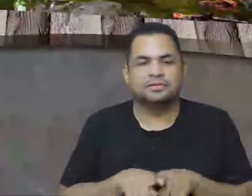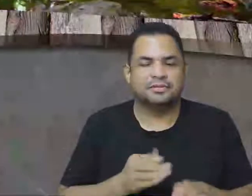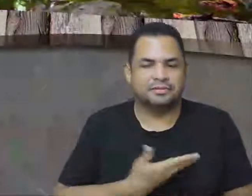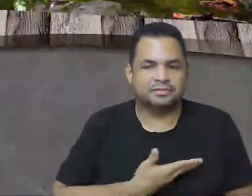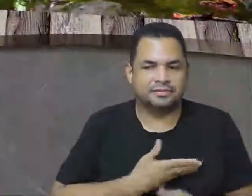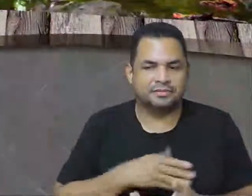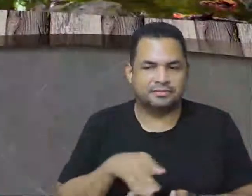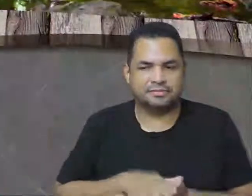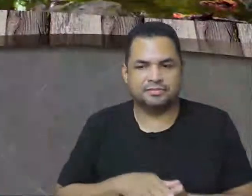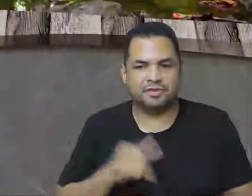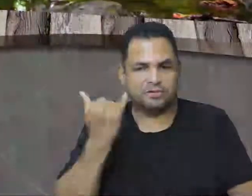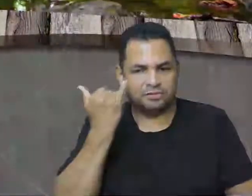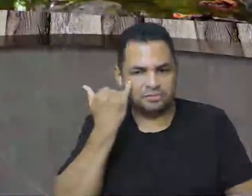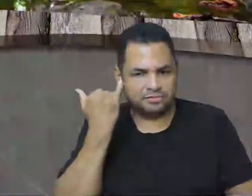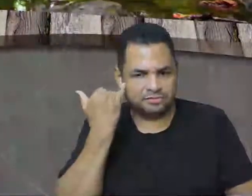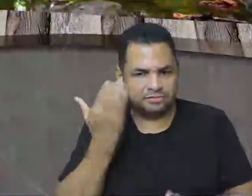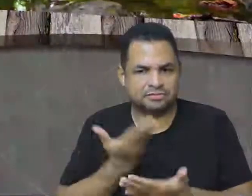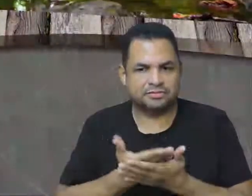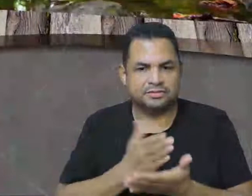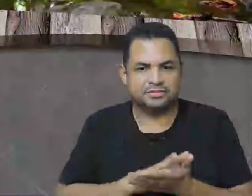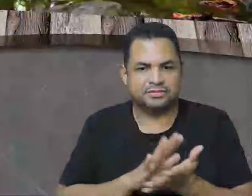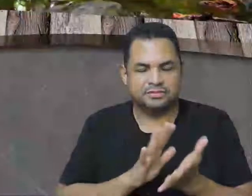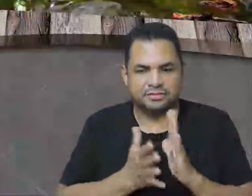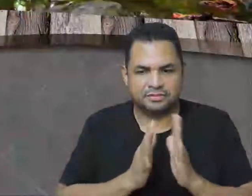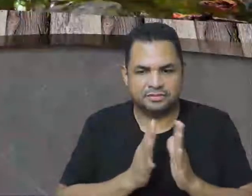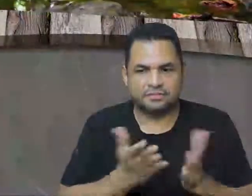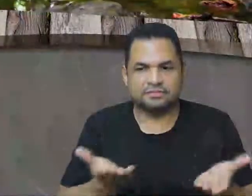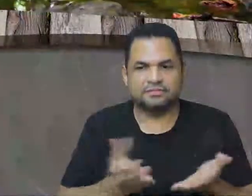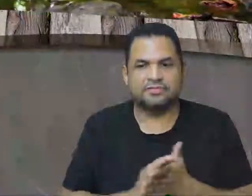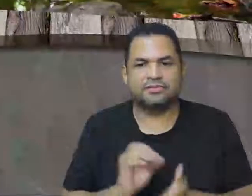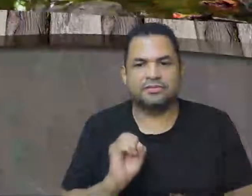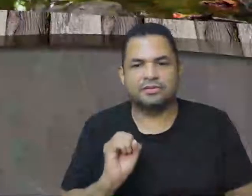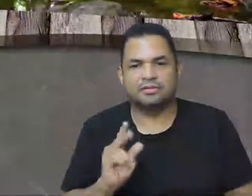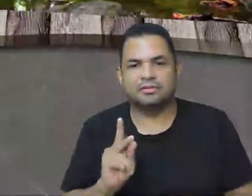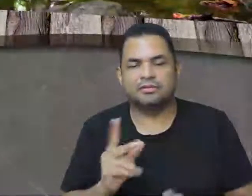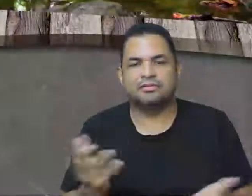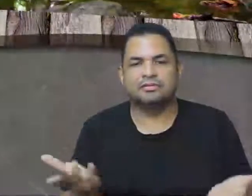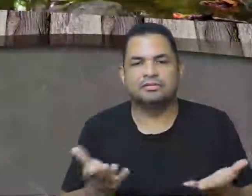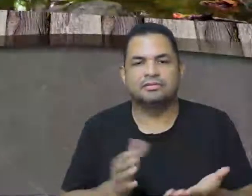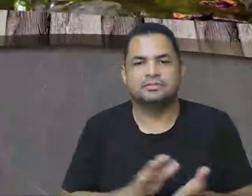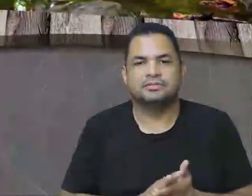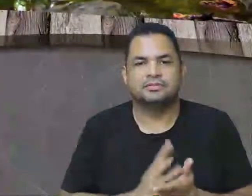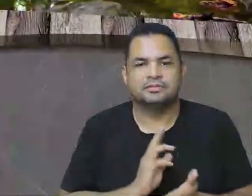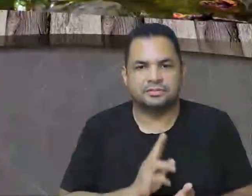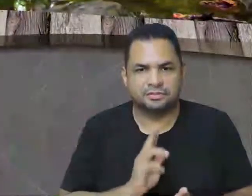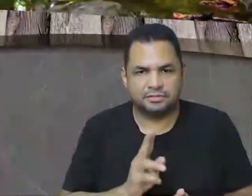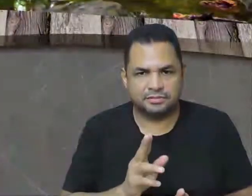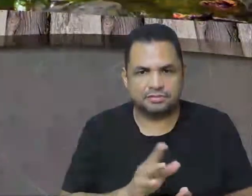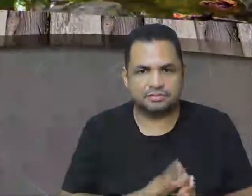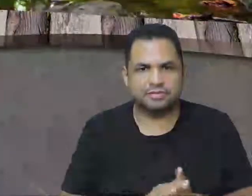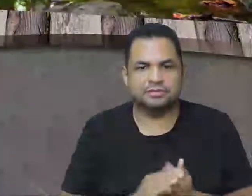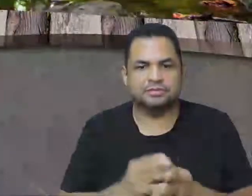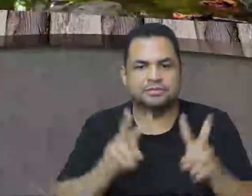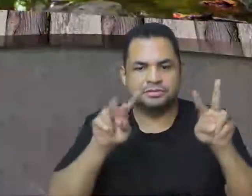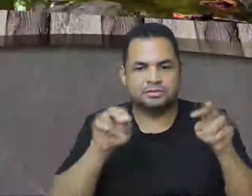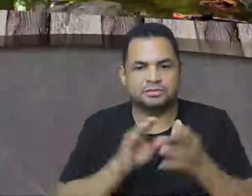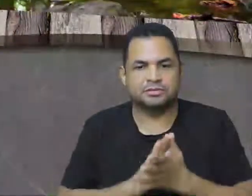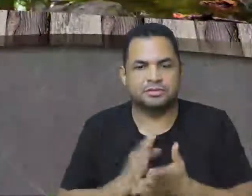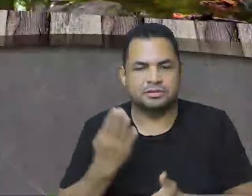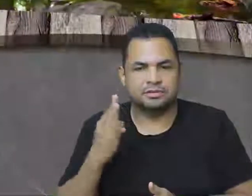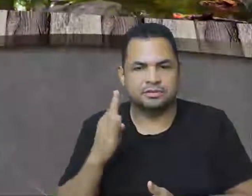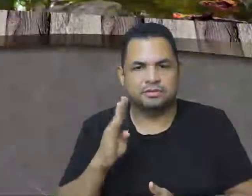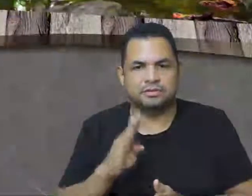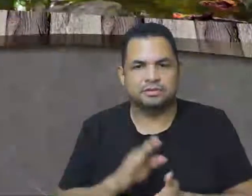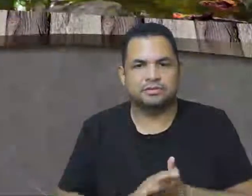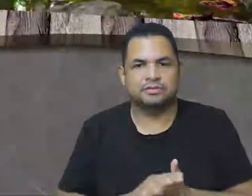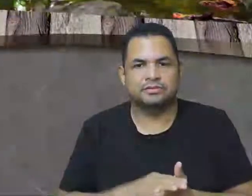Sâmio, com vocês aí na interpretação da Libras. Ok, pessoal? Estamos dando continuidade aí ao nosso assunto de biologia. Falamos